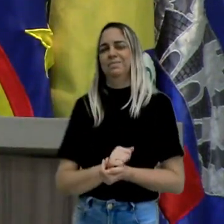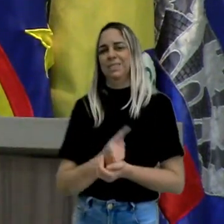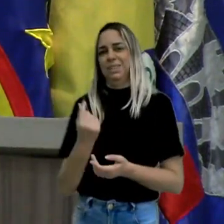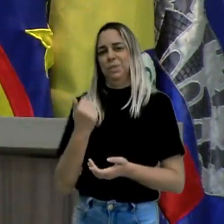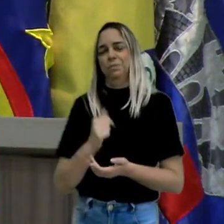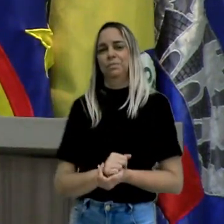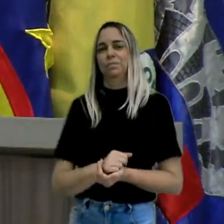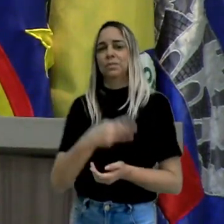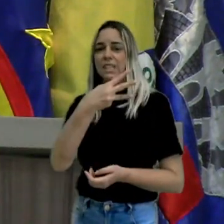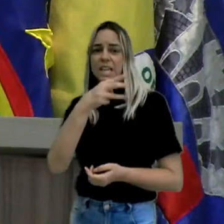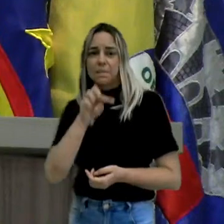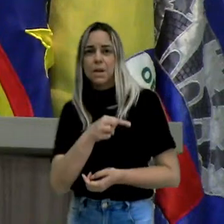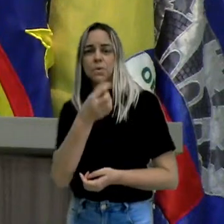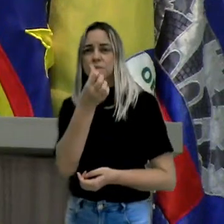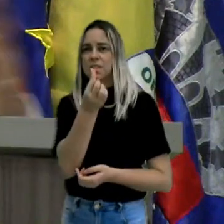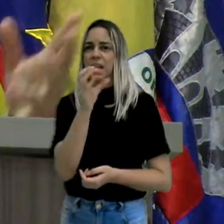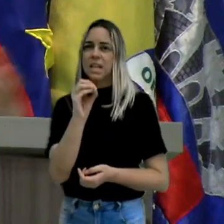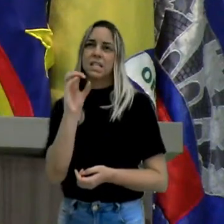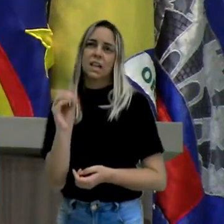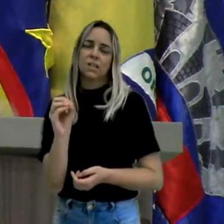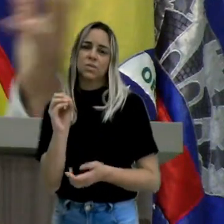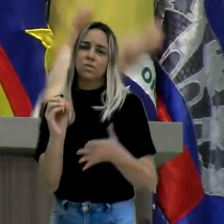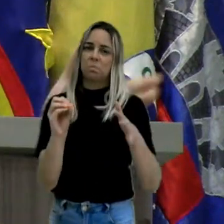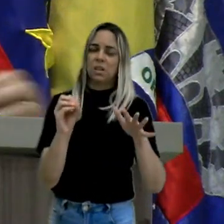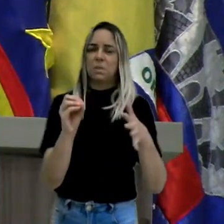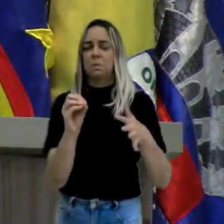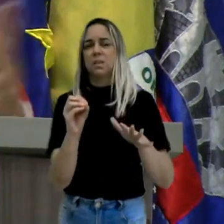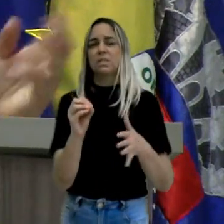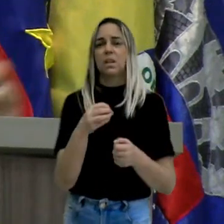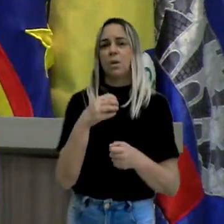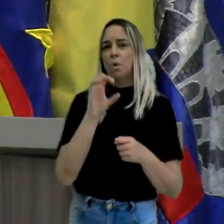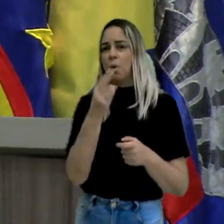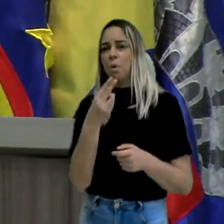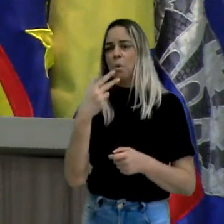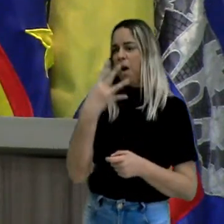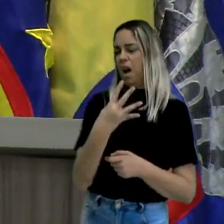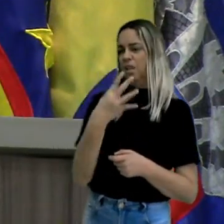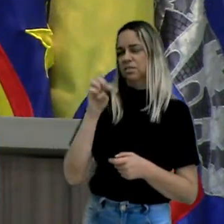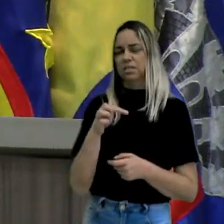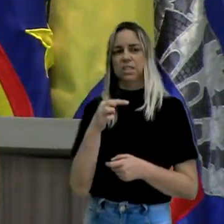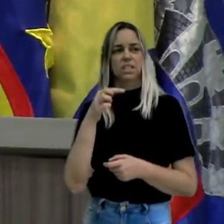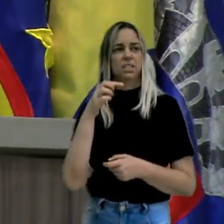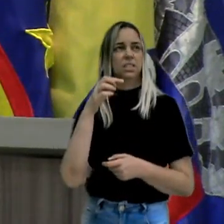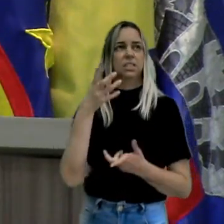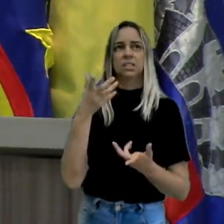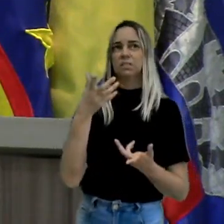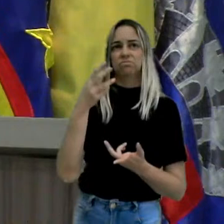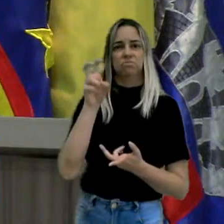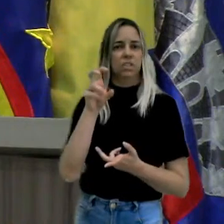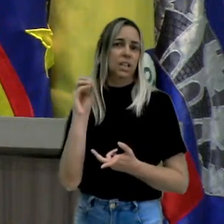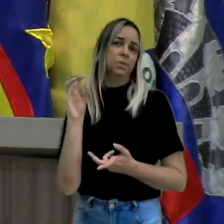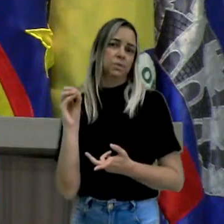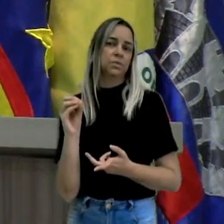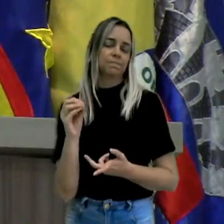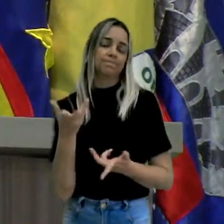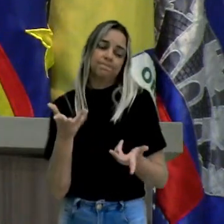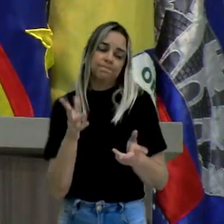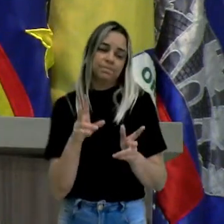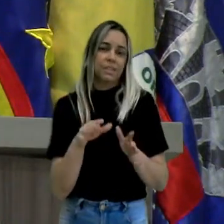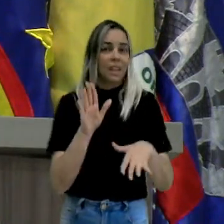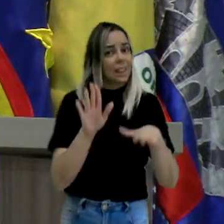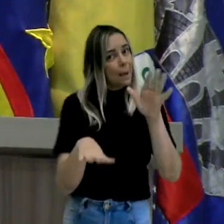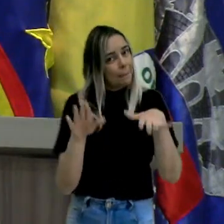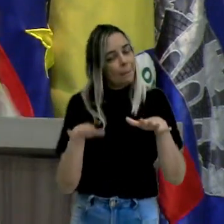fica R$ 3.600 a R$ 3.800, R$ 4.500, R$ 4.800, e assim vai, dependendo do problema de saúde